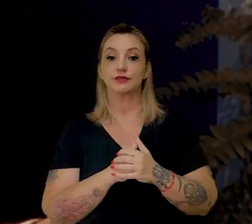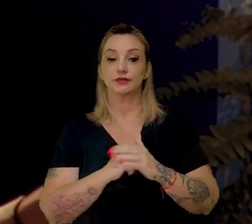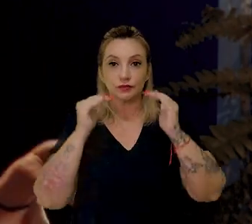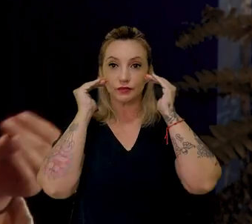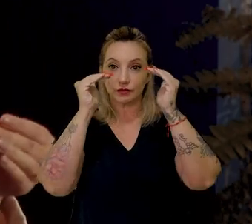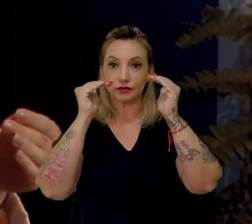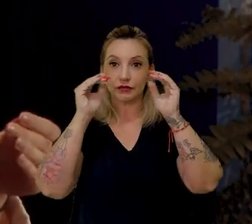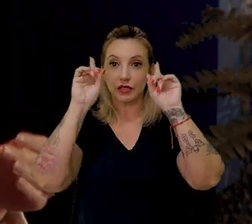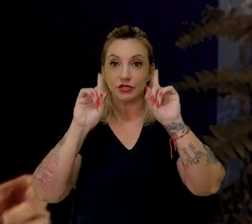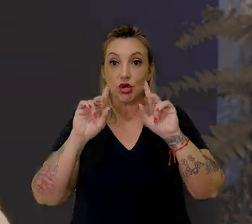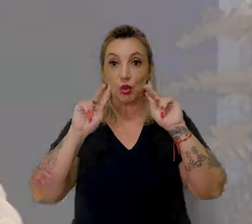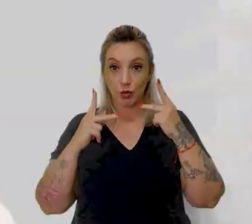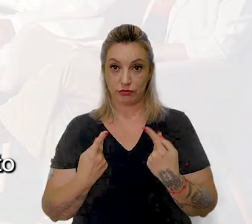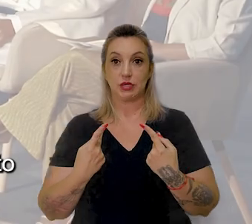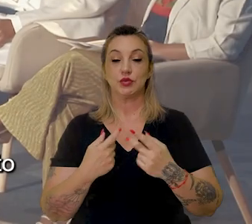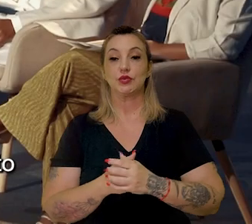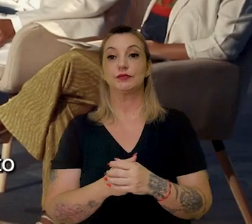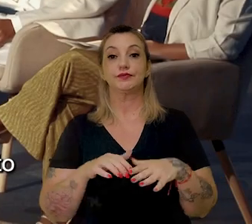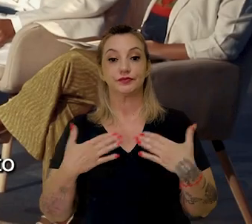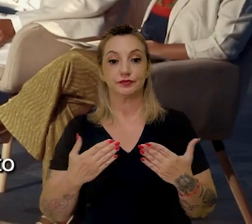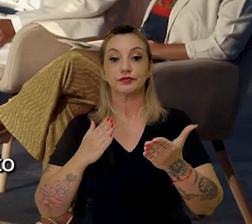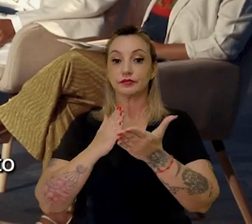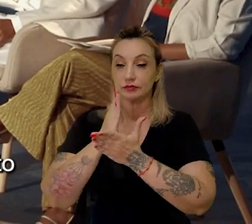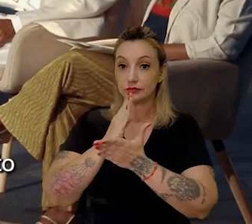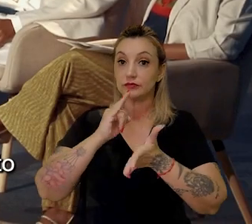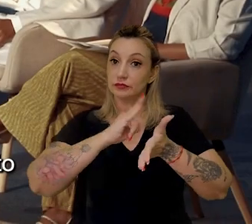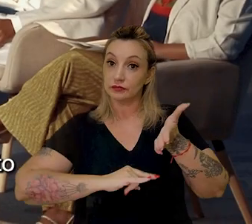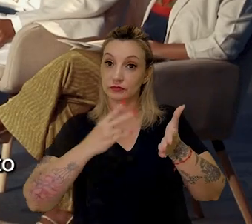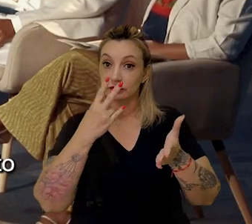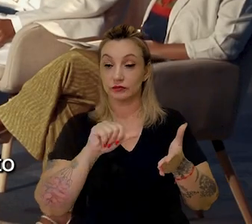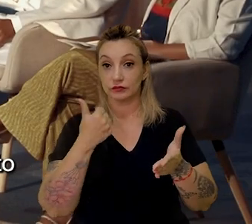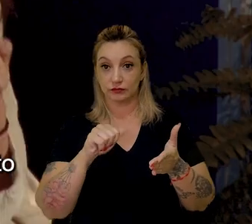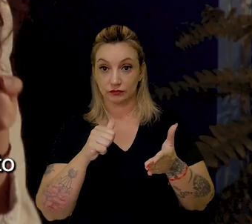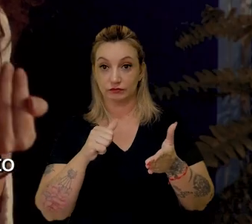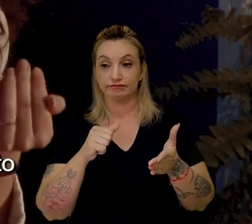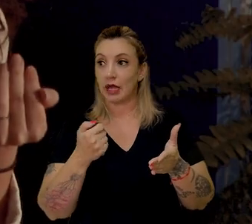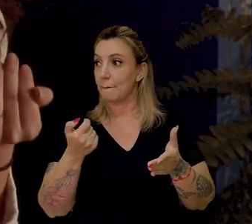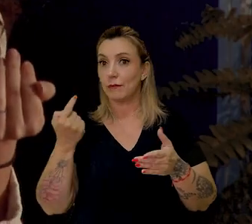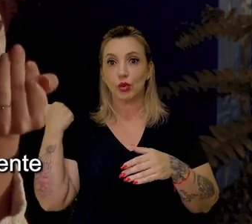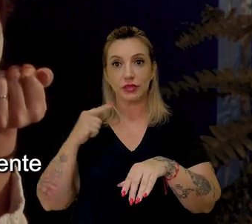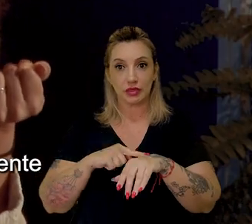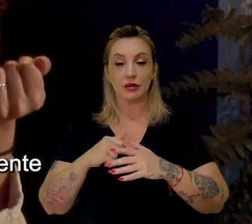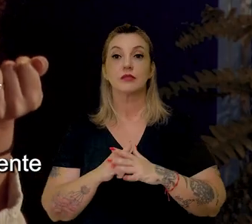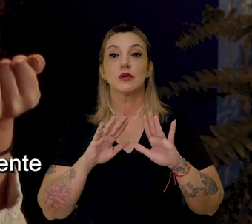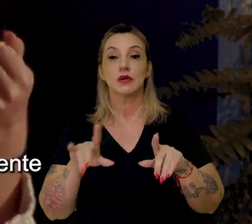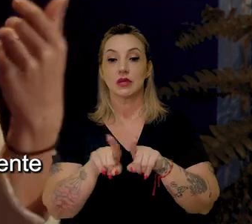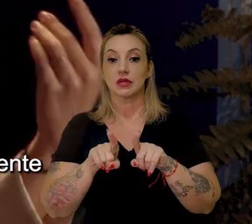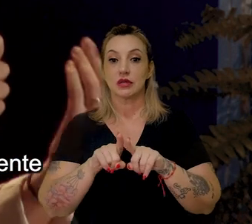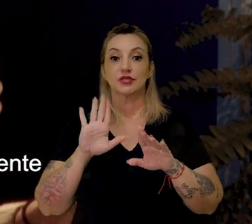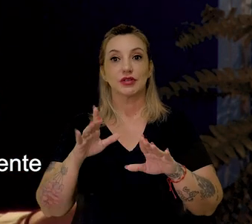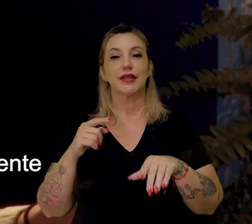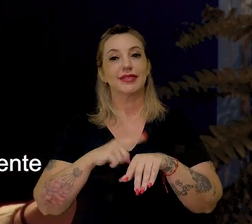respeitar os direitos humanos e gente então se foi aprovado esse documento em 2011 que é super recente mas também já